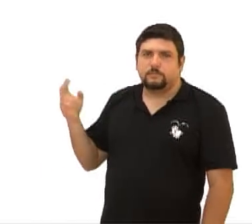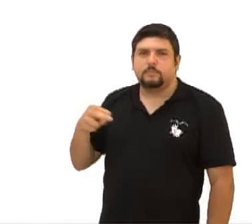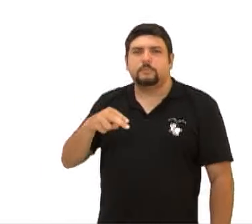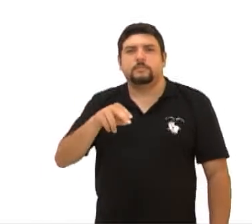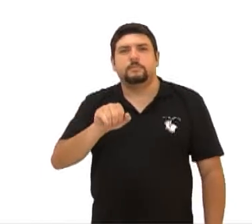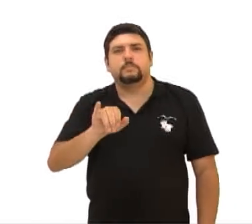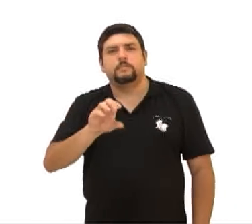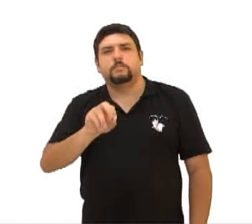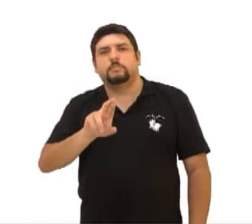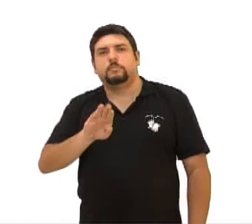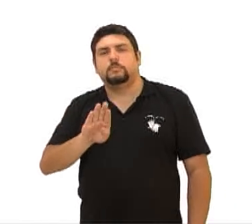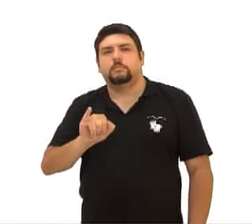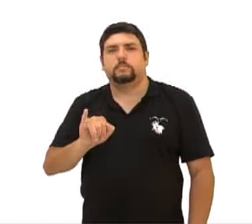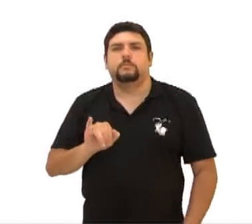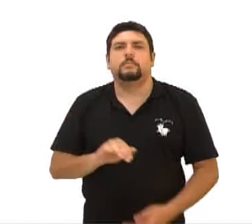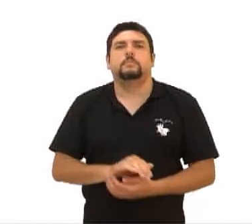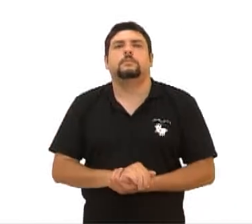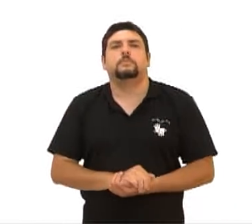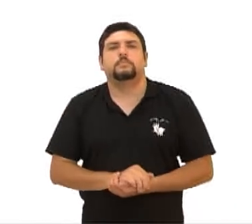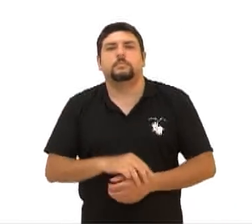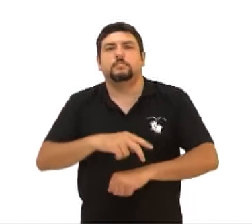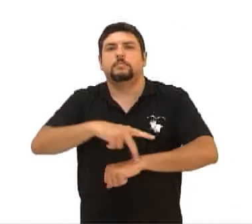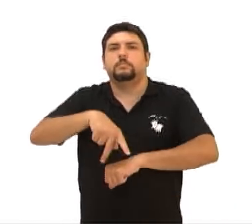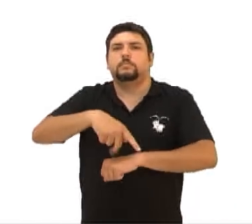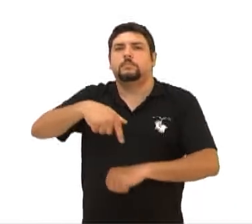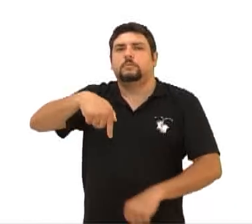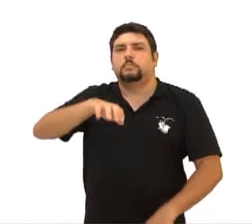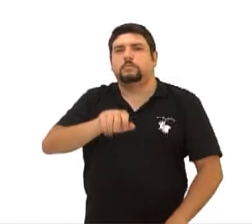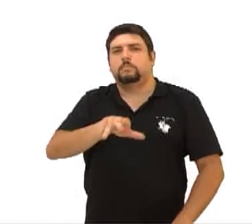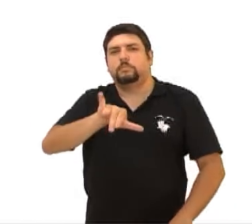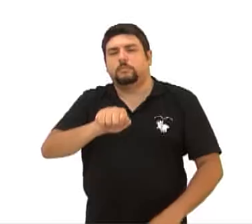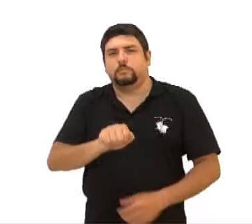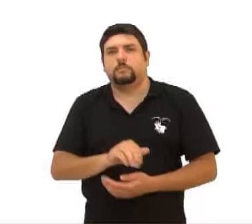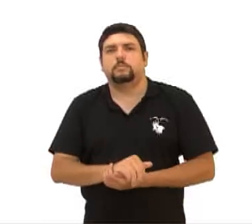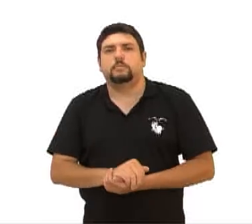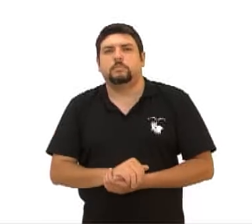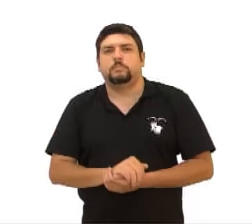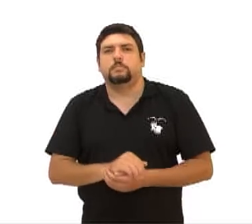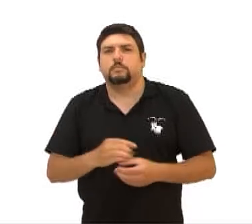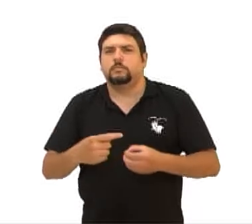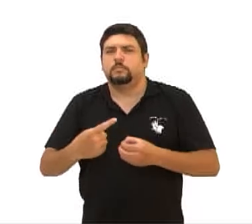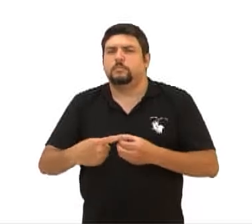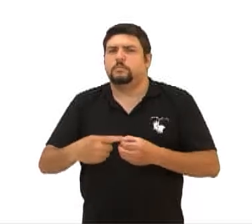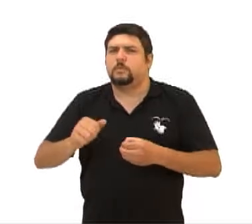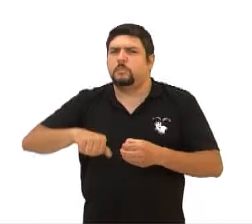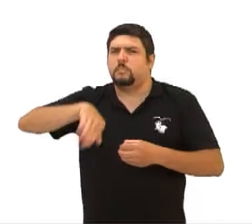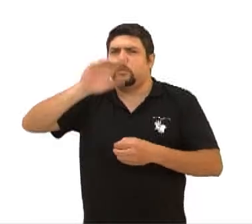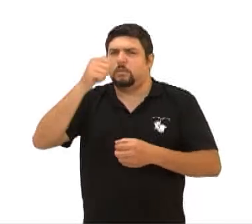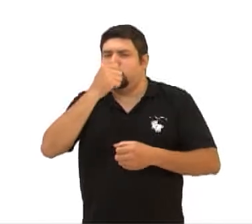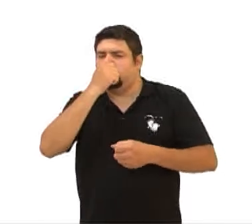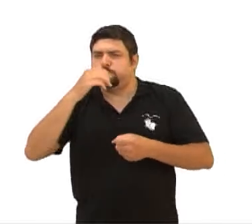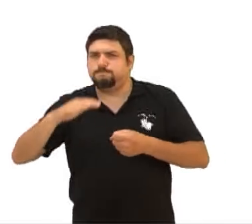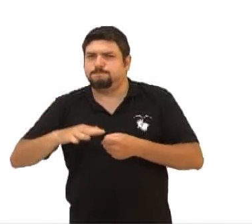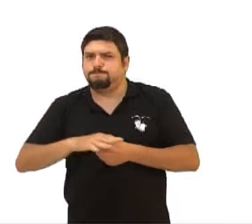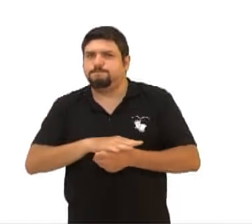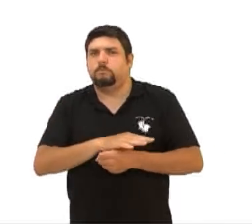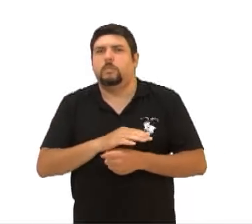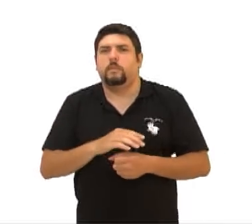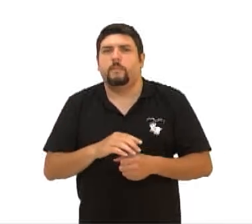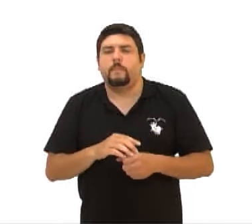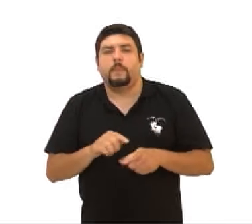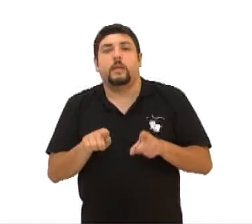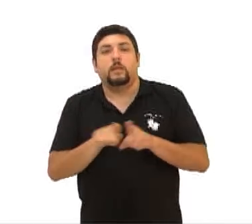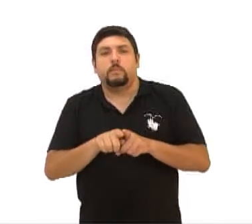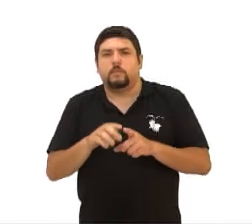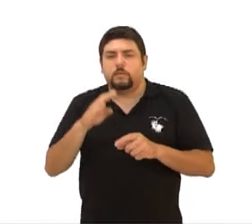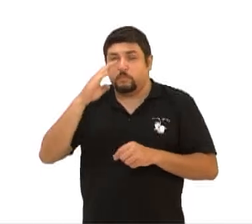cidade importantíssima, né? A capital do Quênia, é a cidade mais populosa e também o principal centro